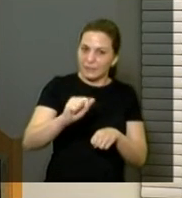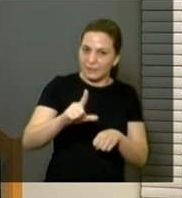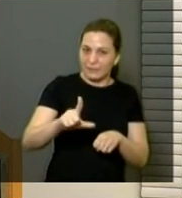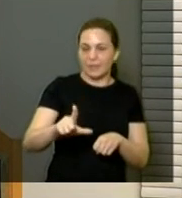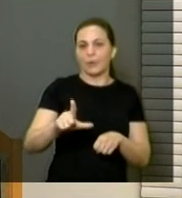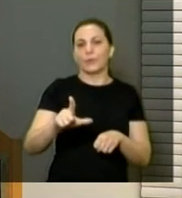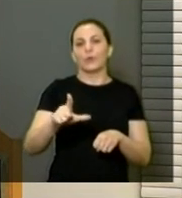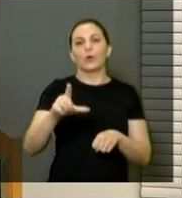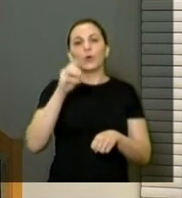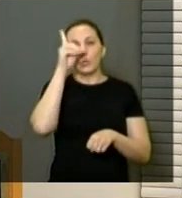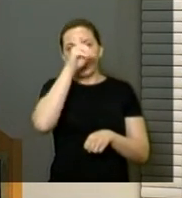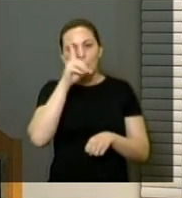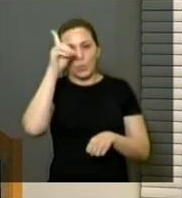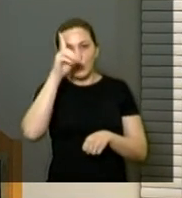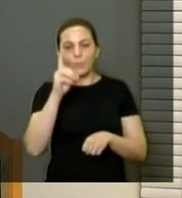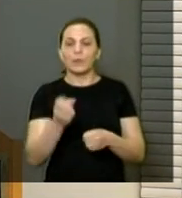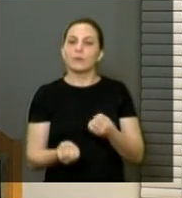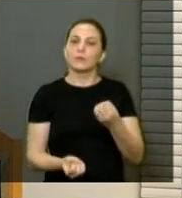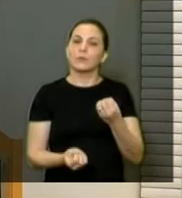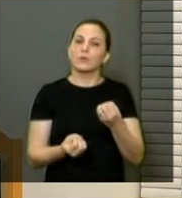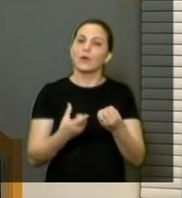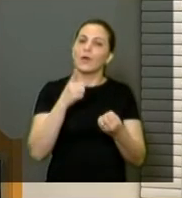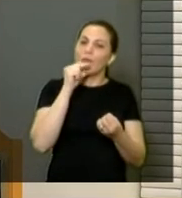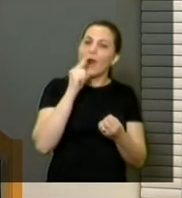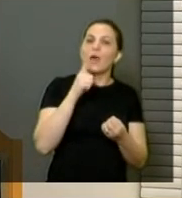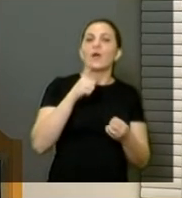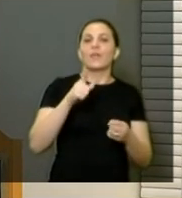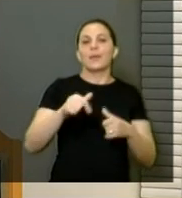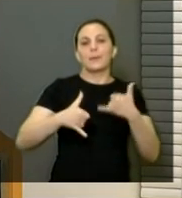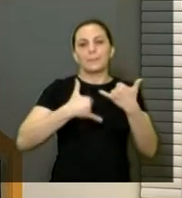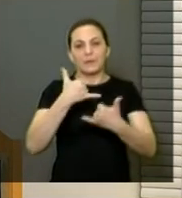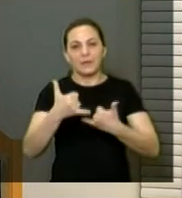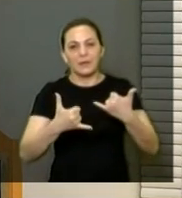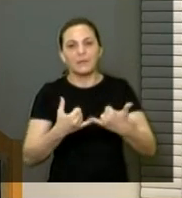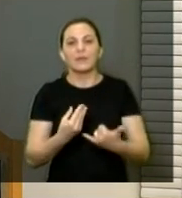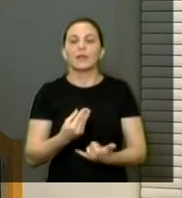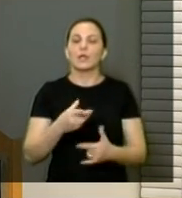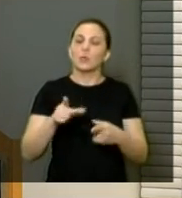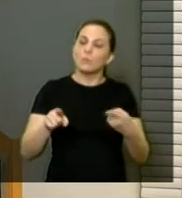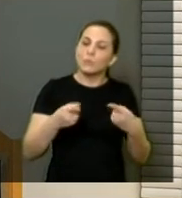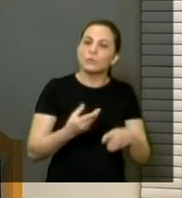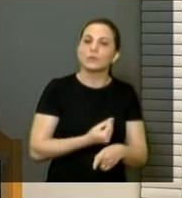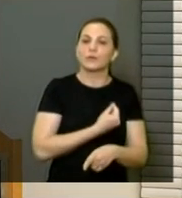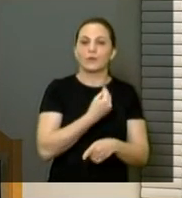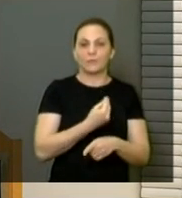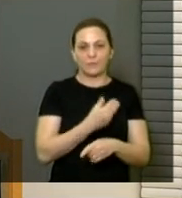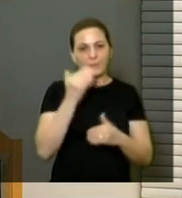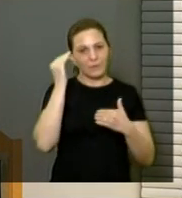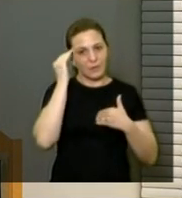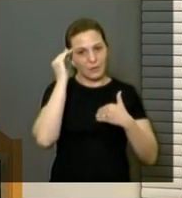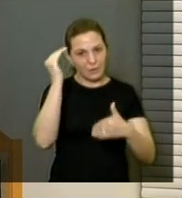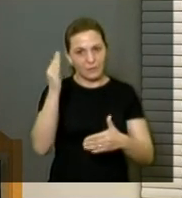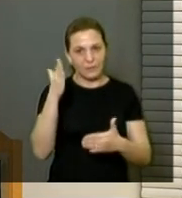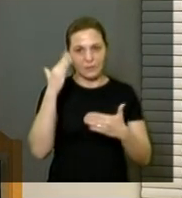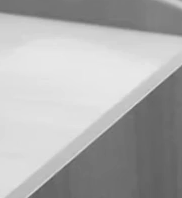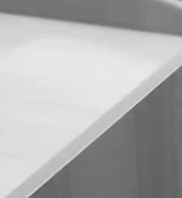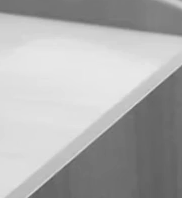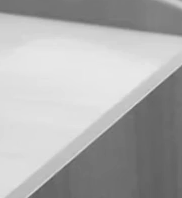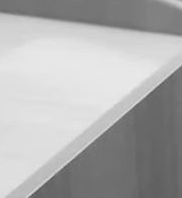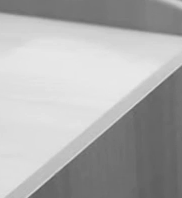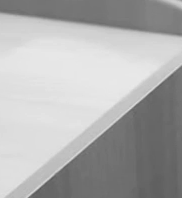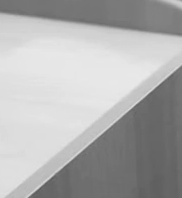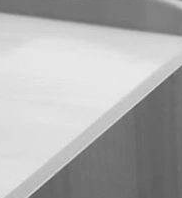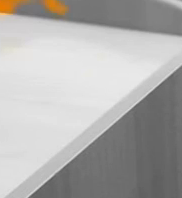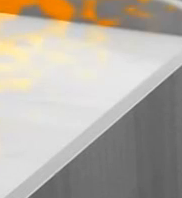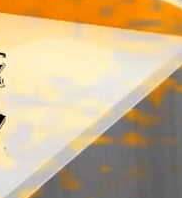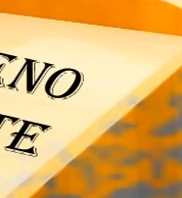das 16 horas com regressam com recreação infantil e música ao vivo era só isso que eu tinha agradeço obrigado presidente